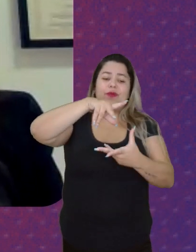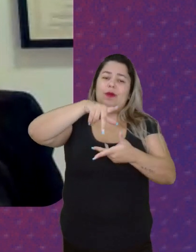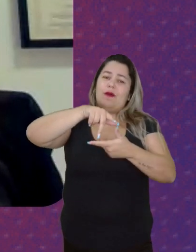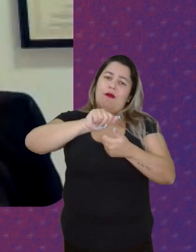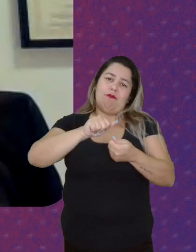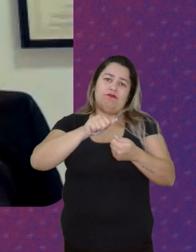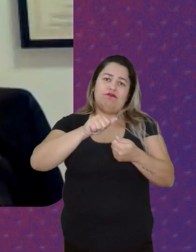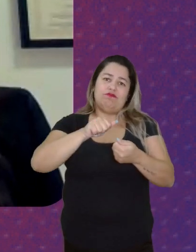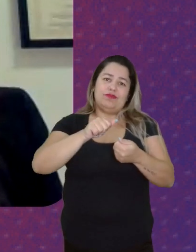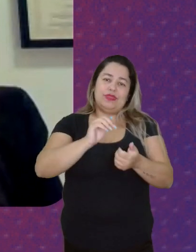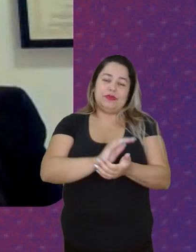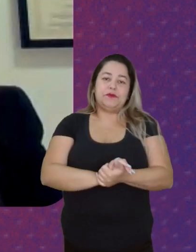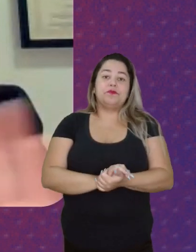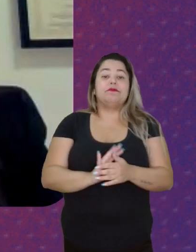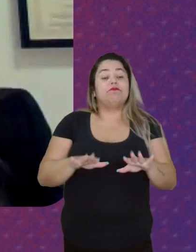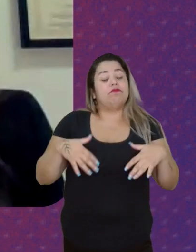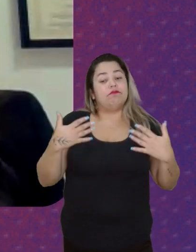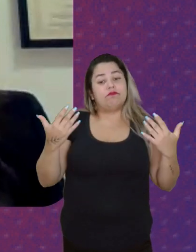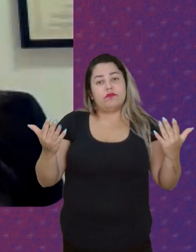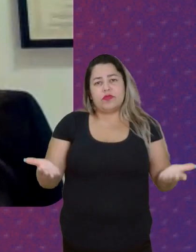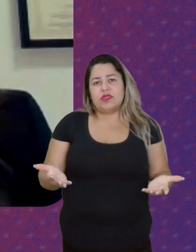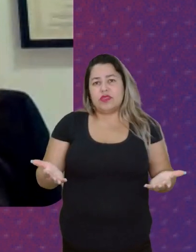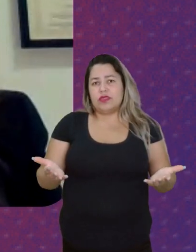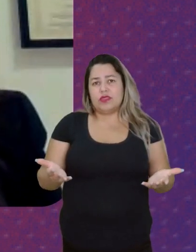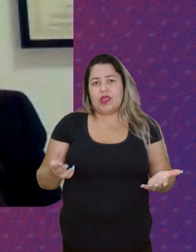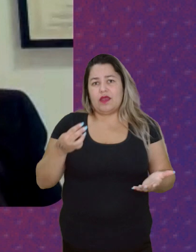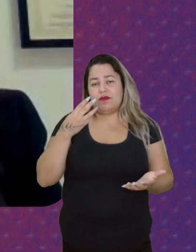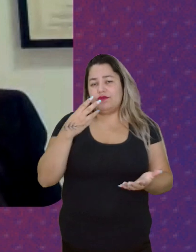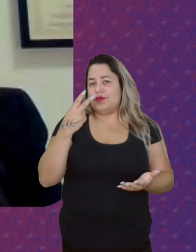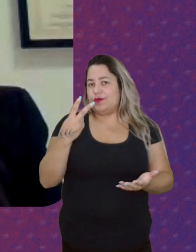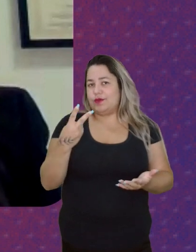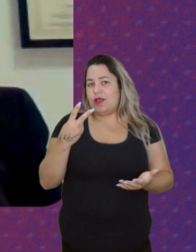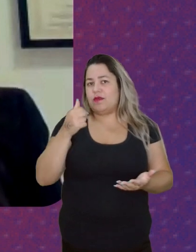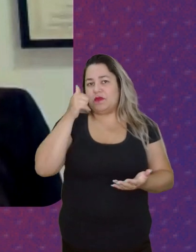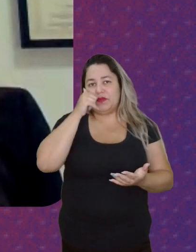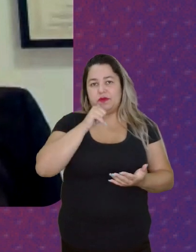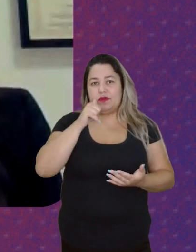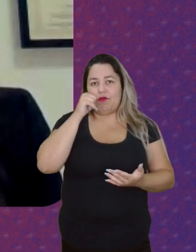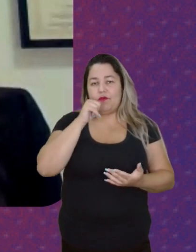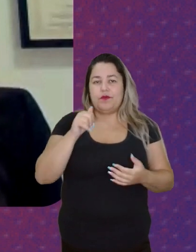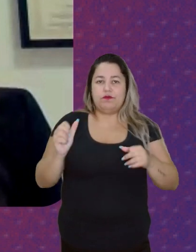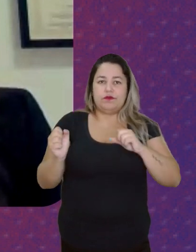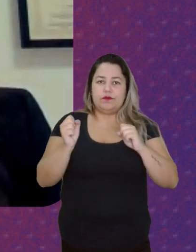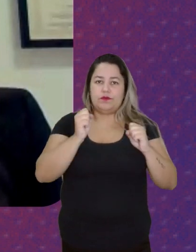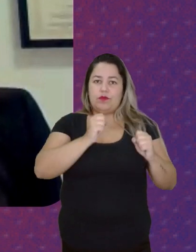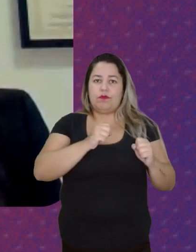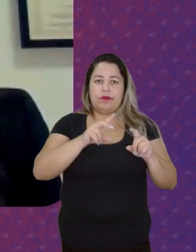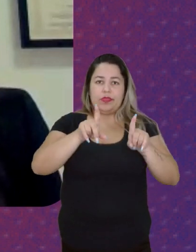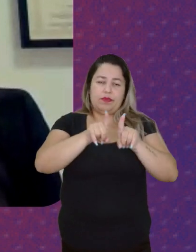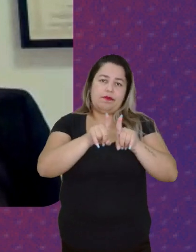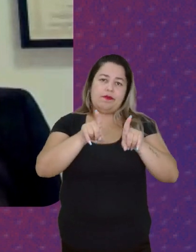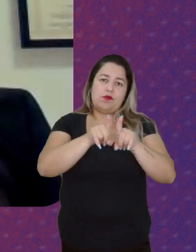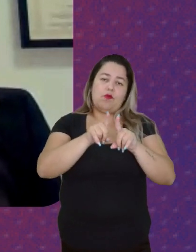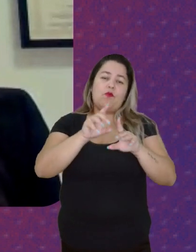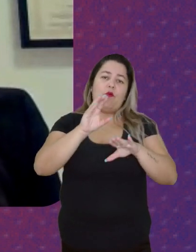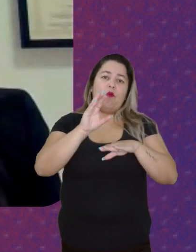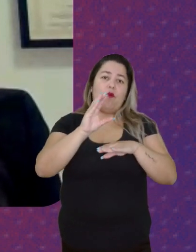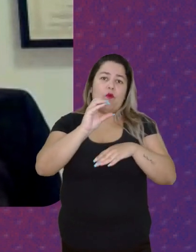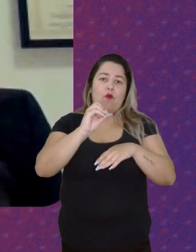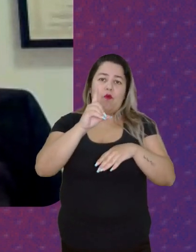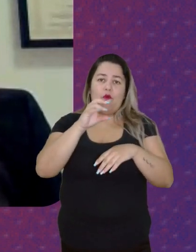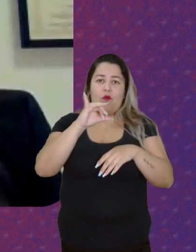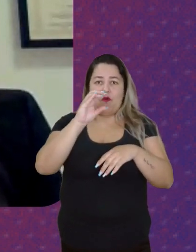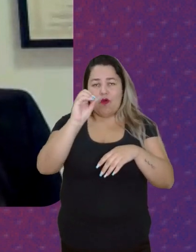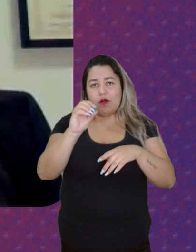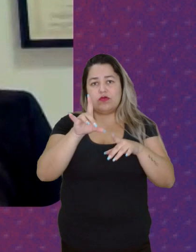questão internacional. Mas, enfim, então, em 32 as mulheres começaram a poder votar e serem votadas com o código.